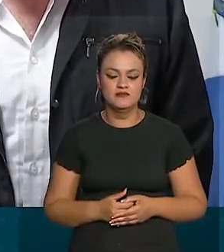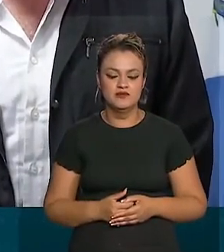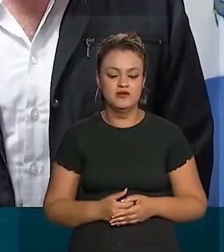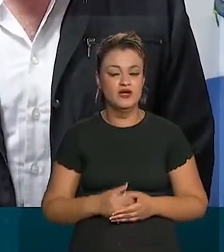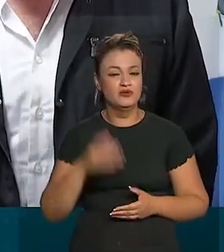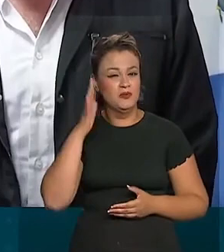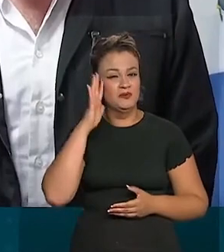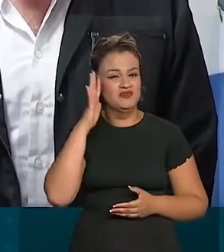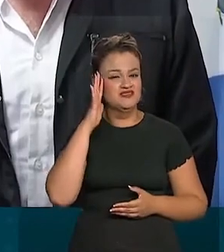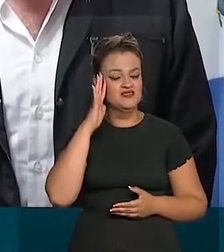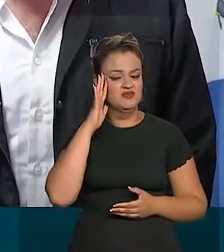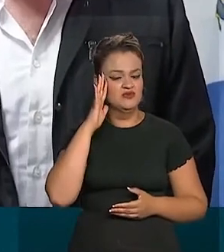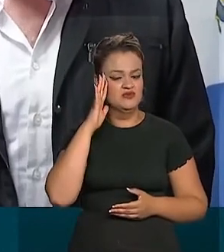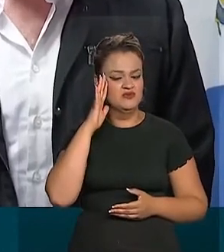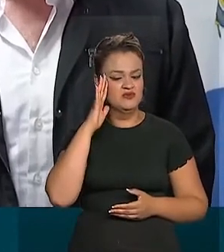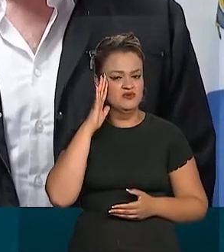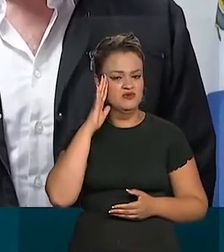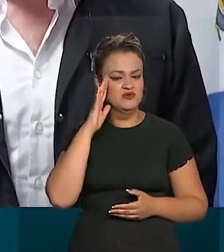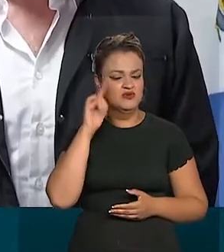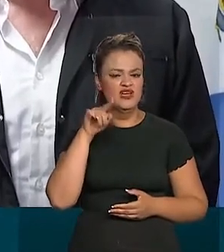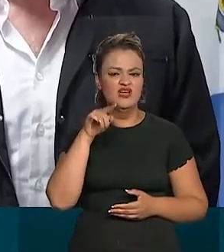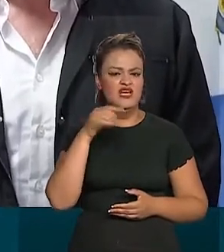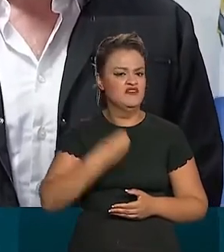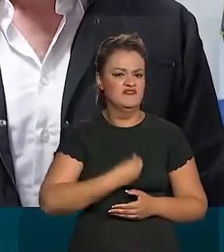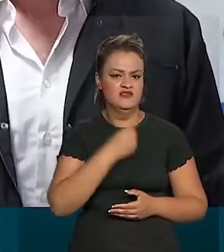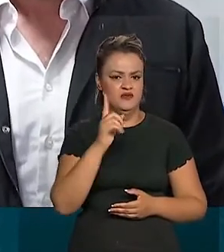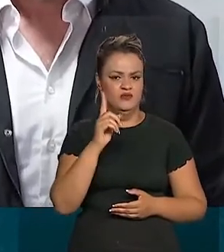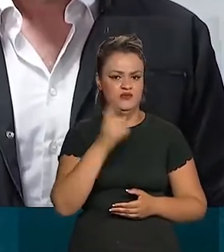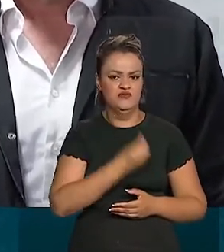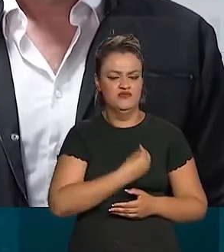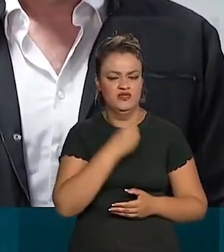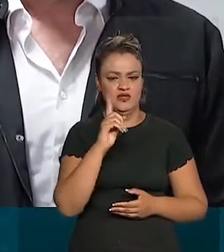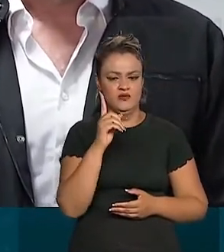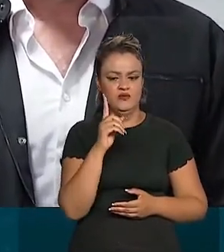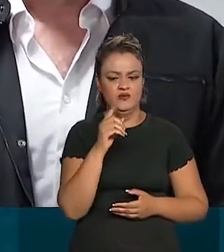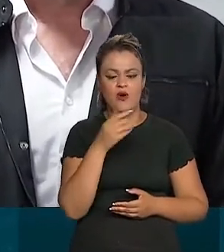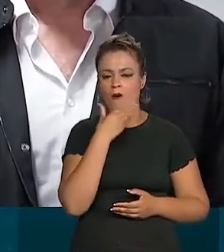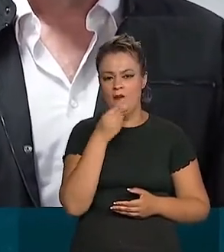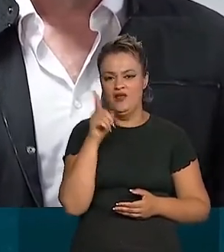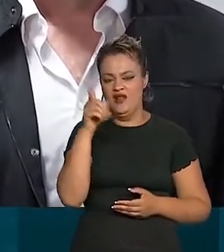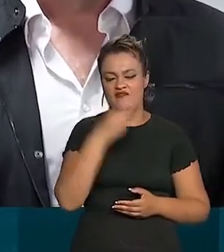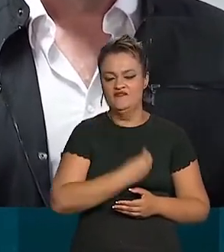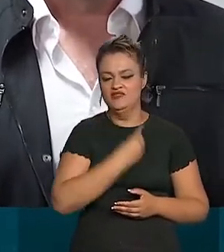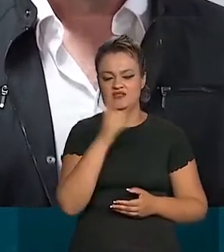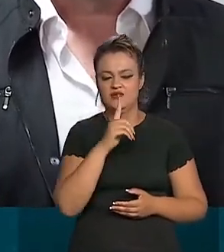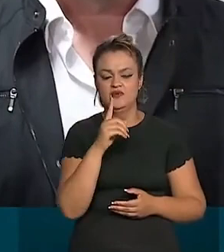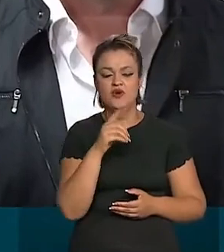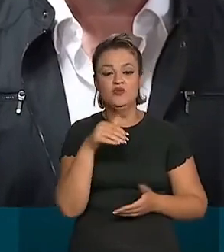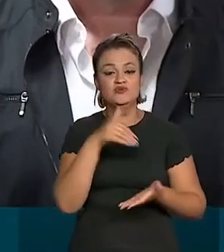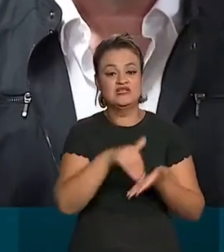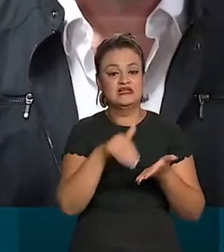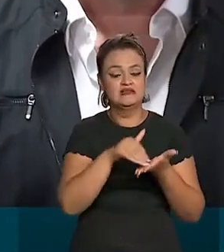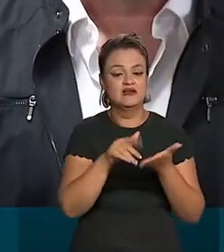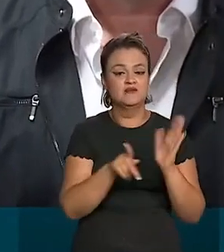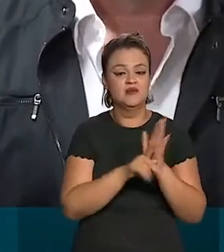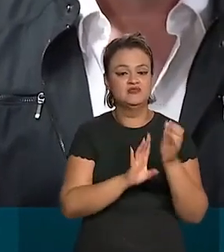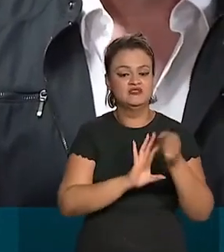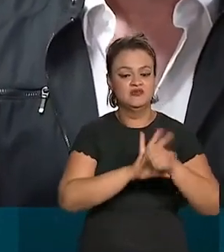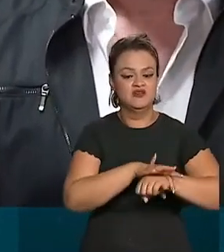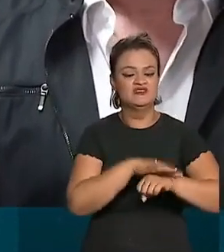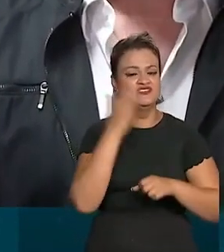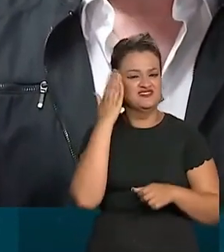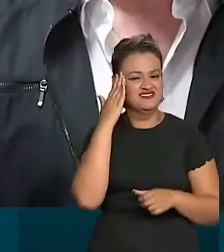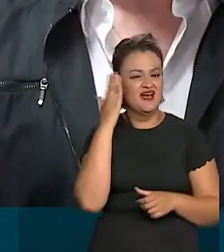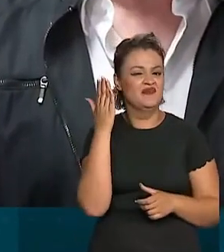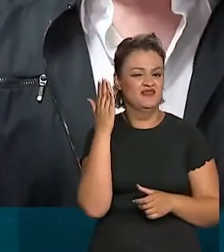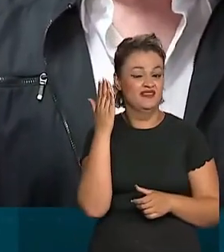Eu estou pensando em votar. Ele não estava lá. Ele não estava lá. Sabe, o secretário de segurança dele, todo mundo